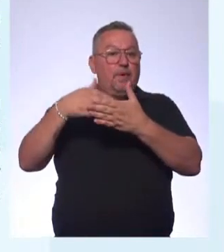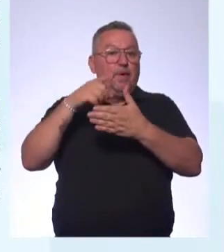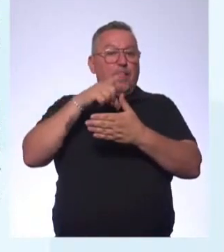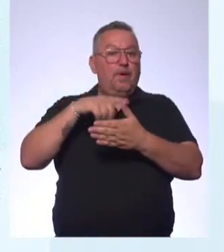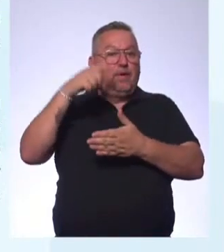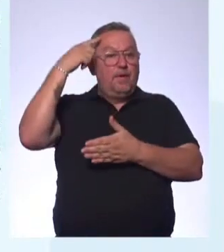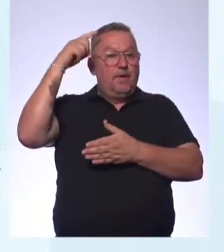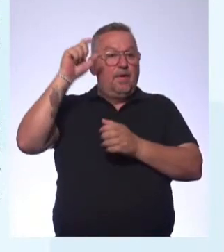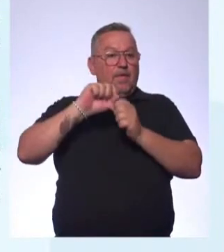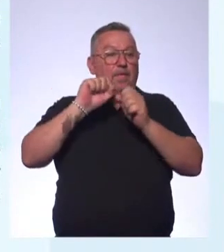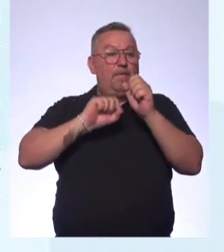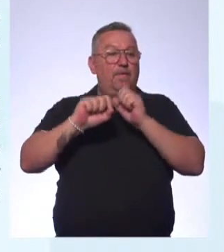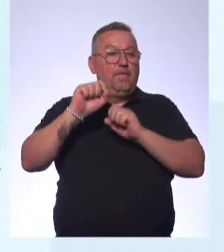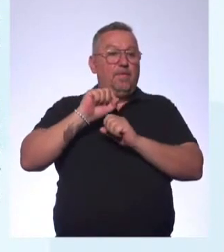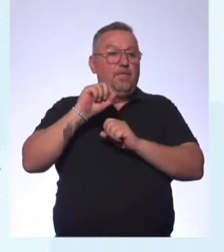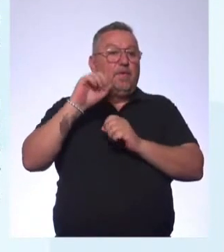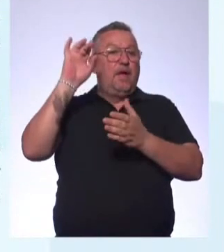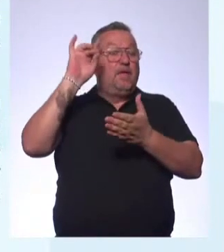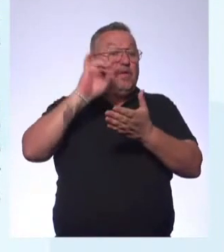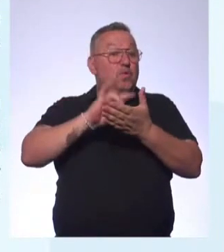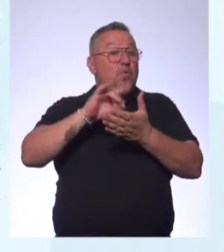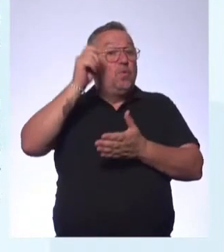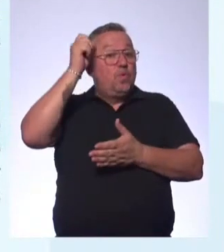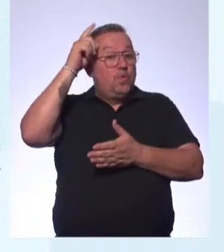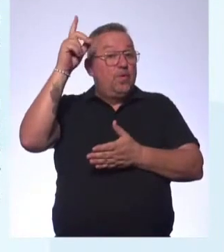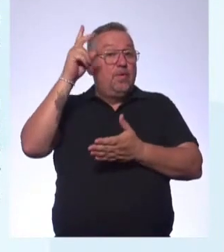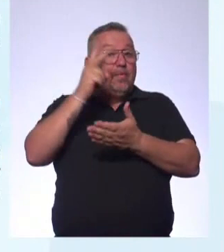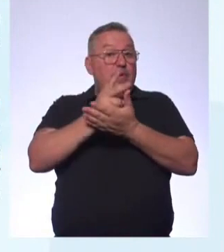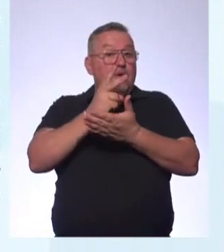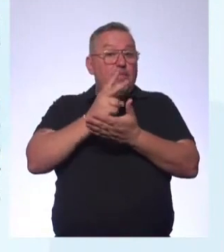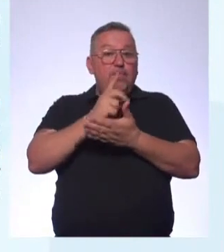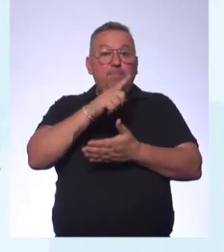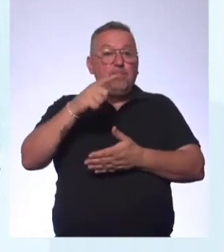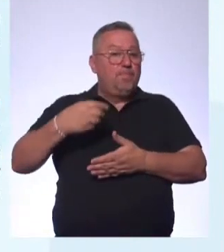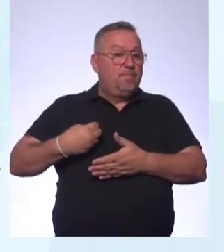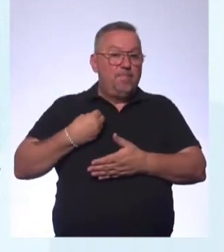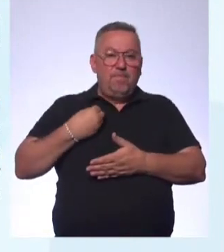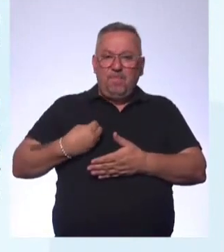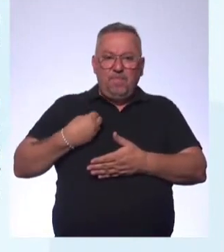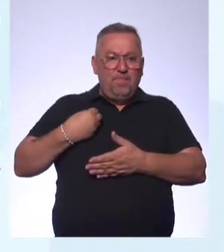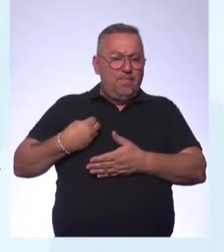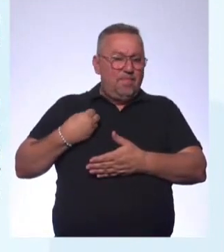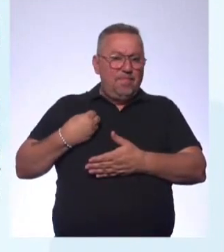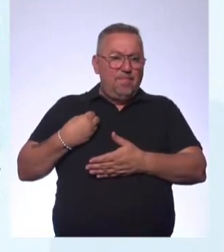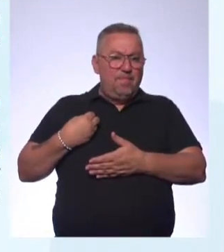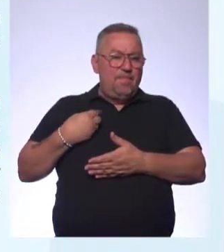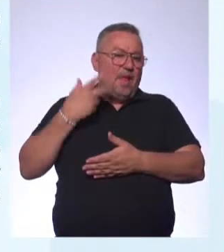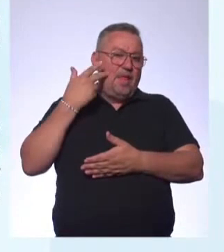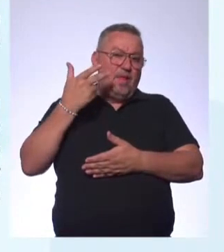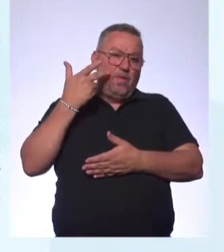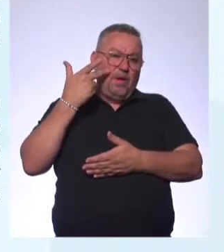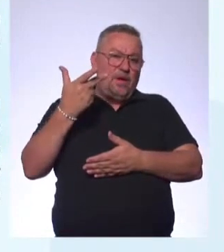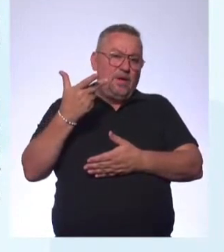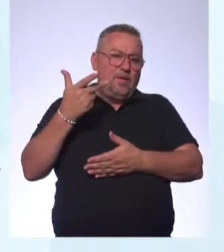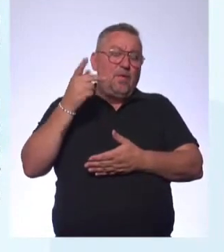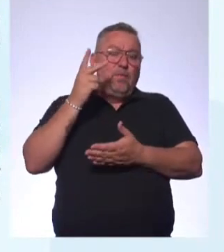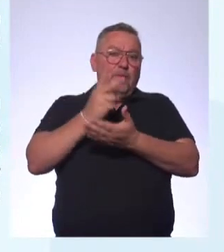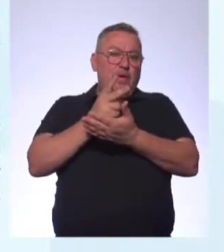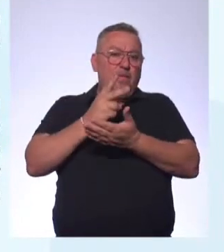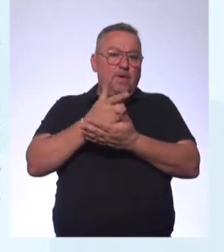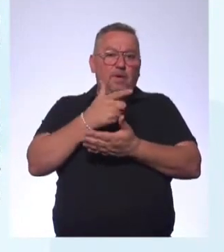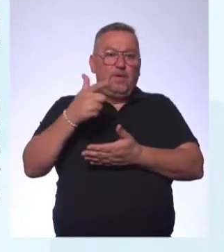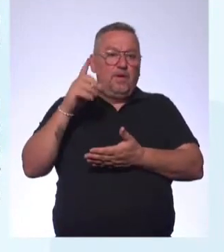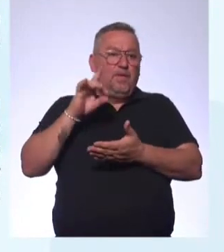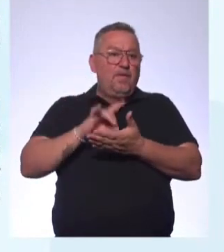essas ideias foram consideradas verdades culturais, presentes no nosso cotidiano, naturalizadas, mesmo não